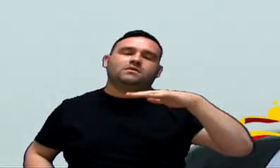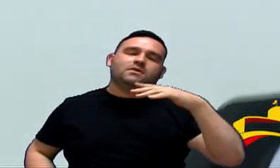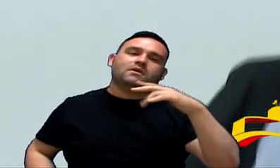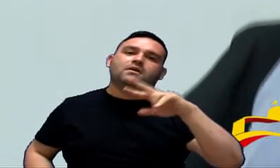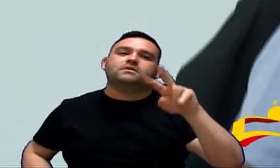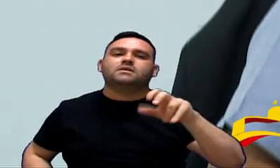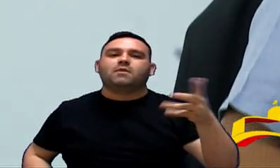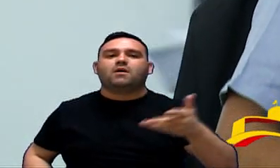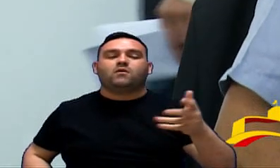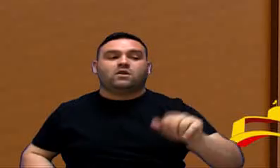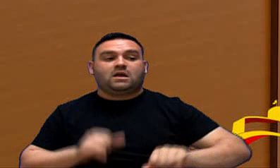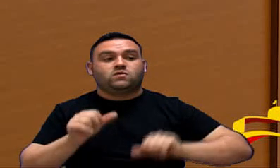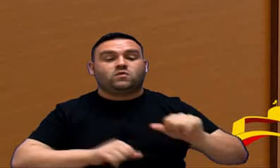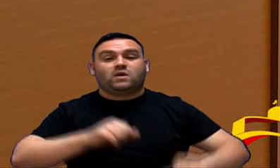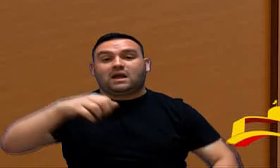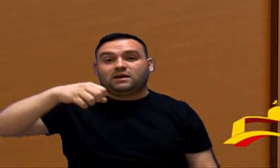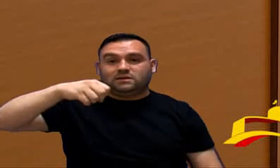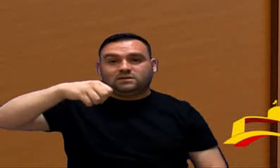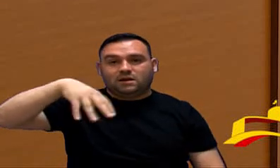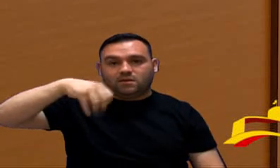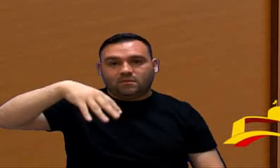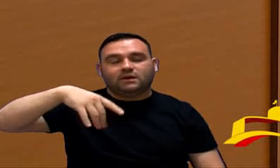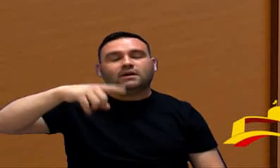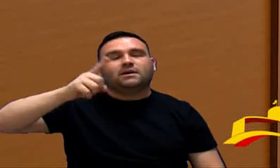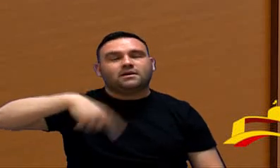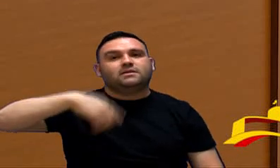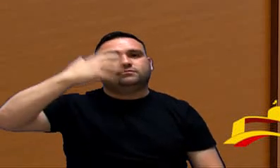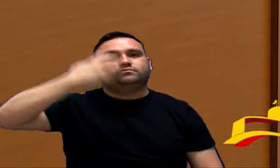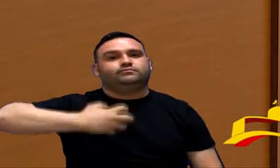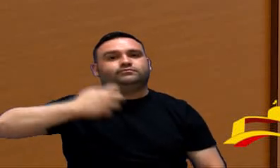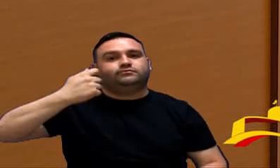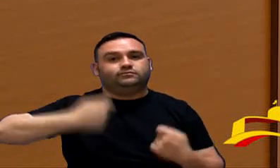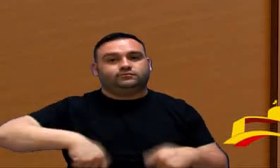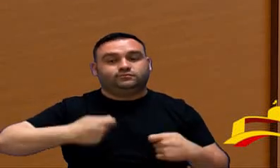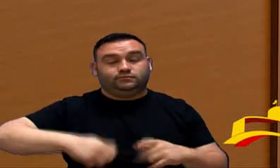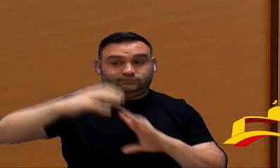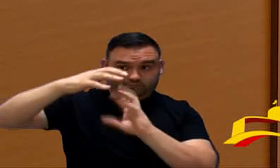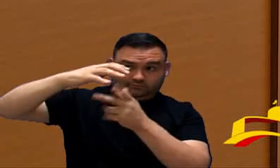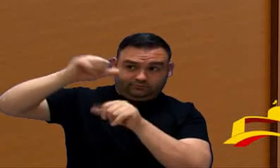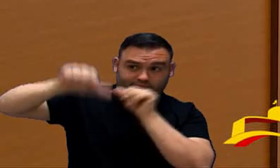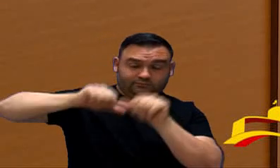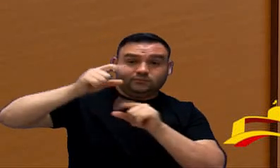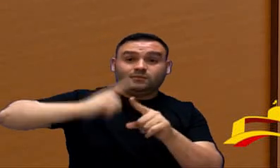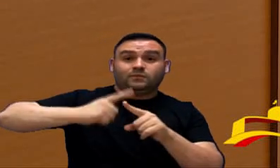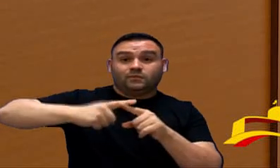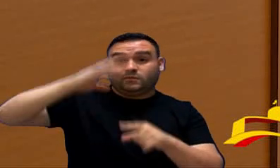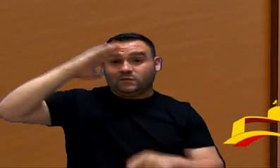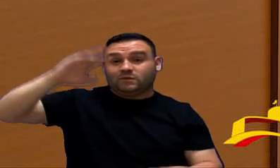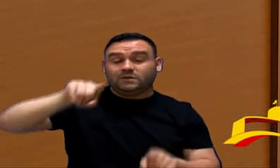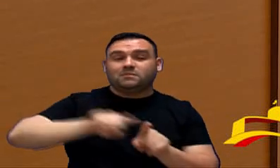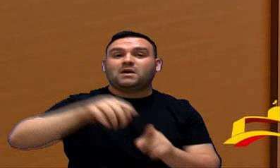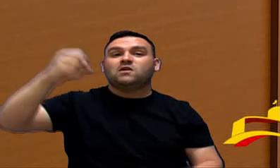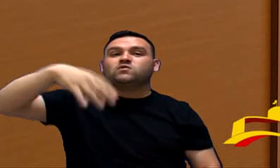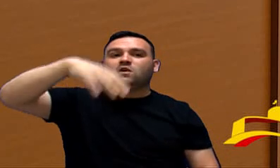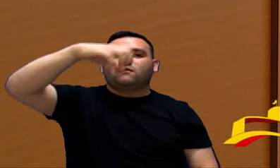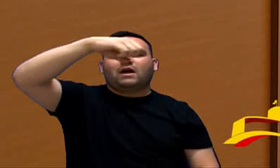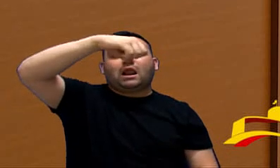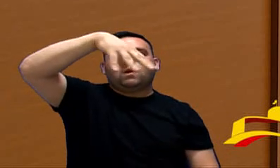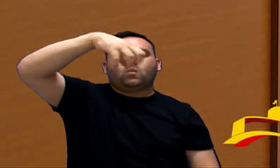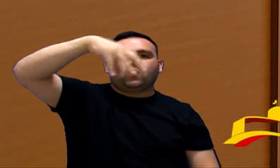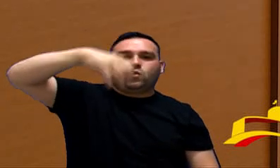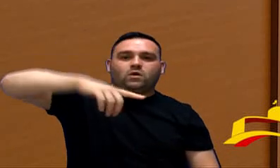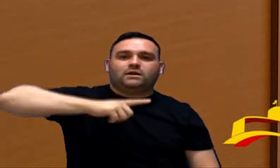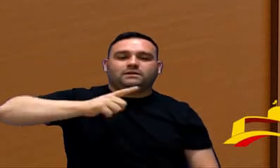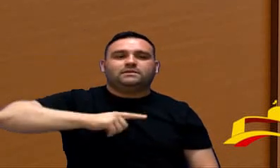questão de troca de lâmpadas é muito sério, precisa resolver isso urgente. E, principalmente, a colocação de novos bracinhos com as